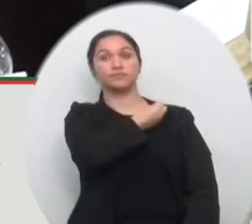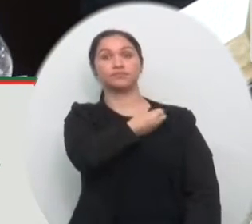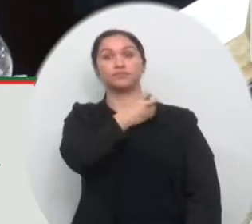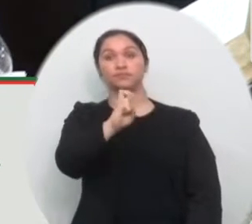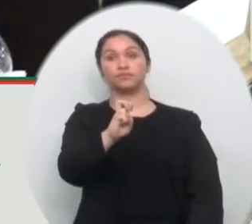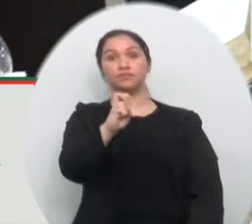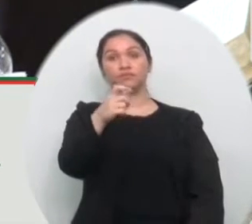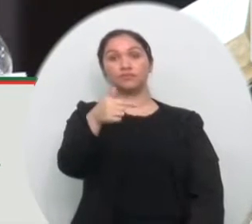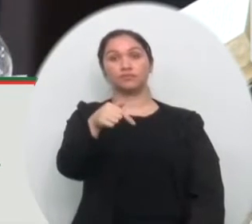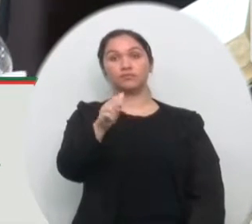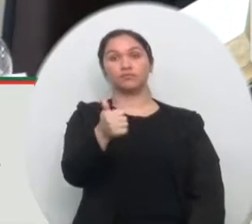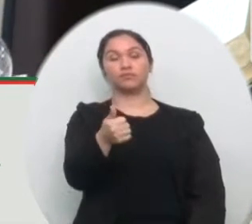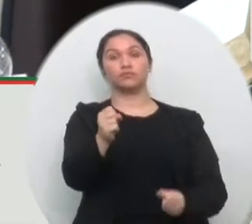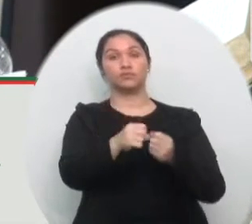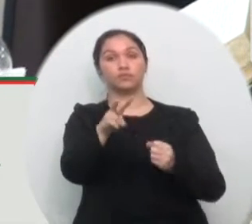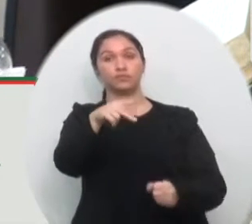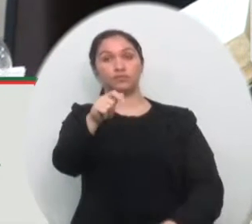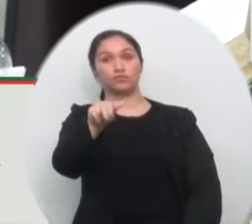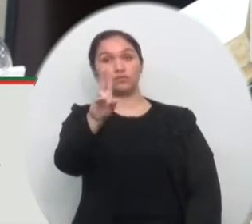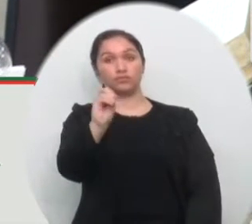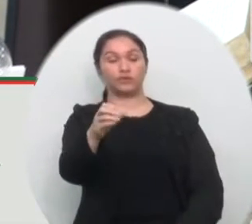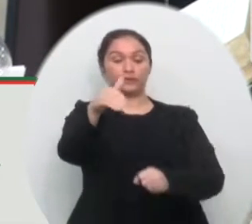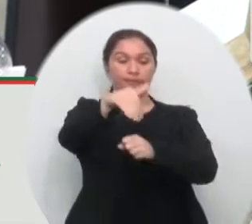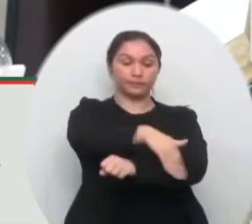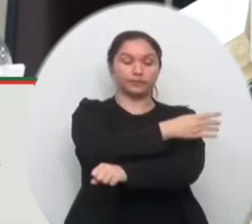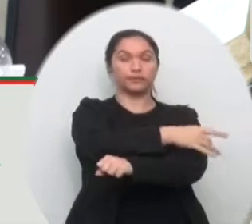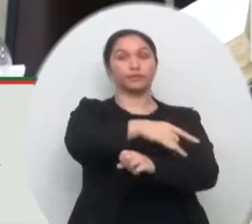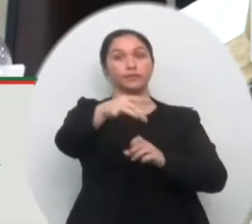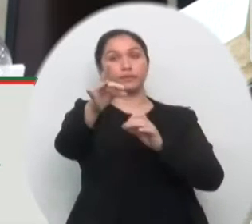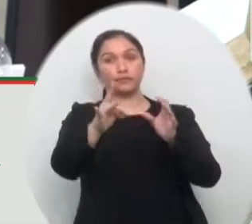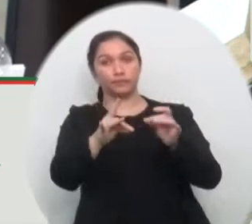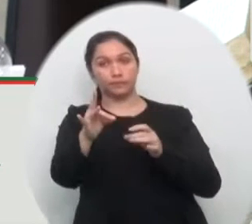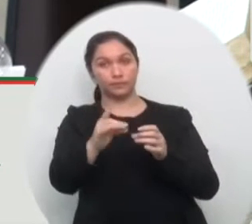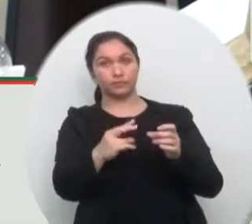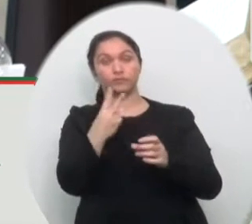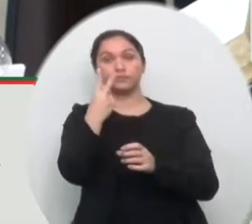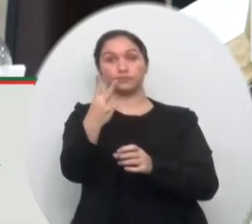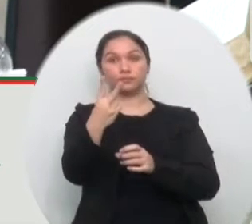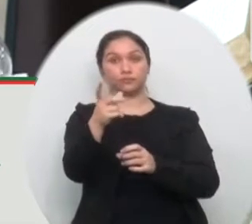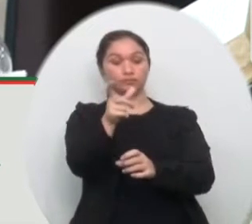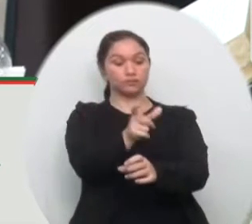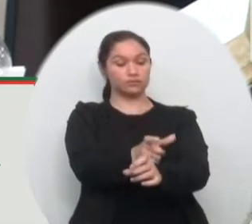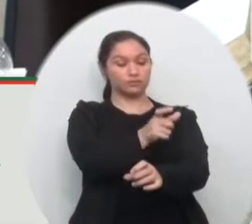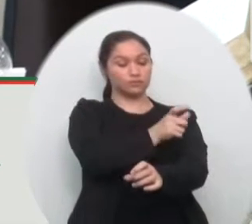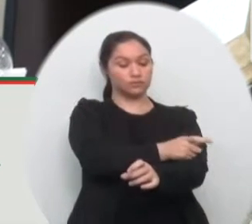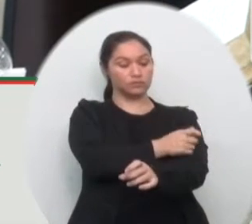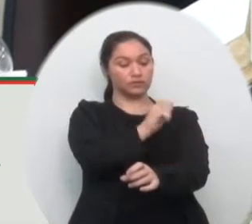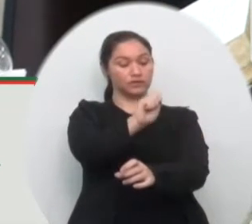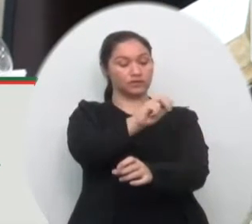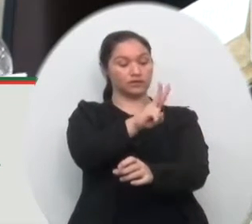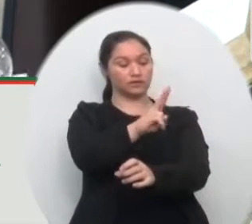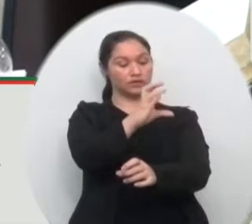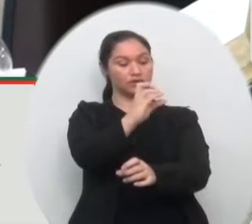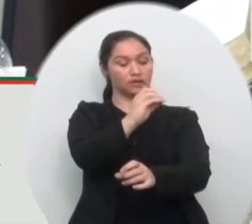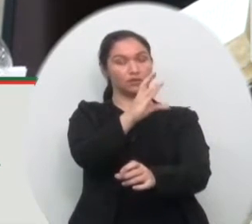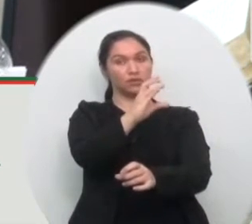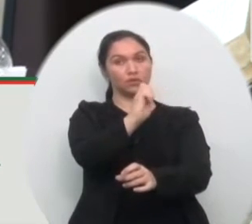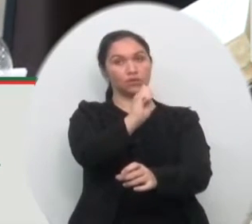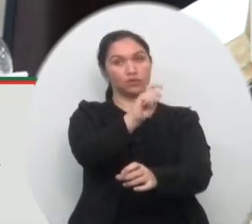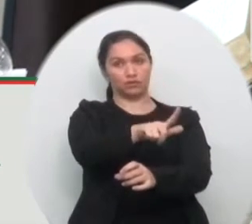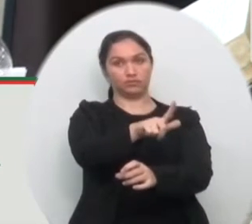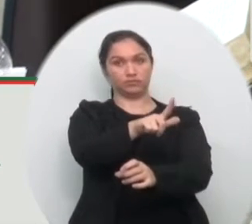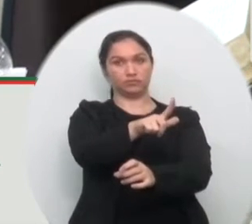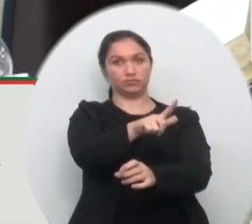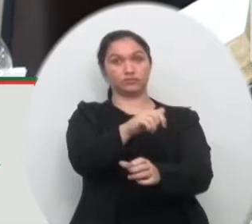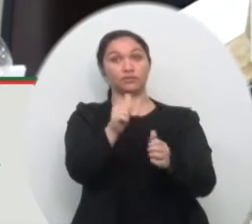vereador José Paulo Ferrarese, assunto recuperação asfáltica em dois pontos da Avenida Cocal, bairro Cidade Mineira Velha, de